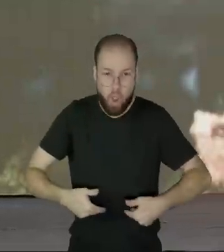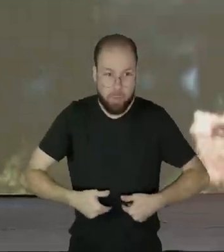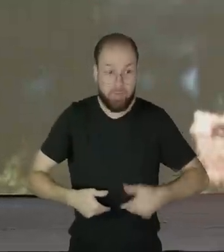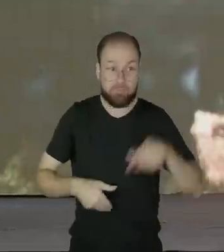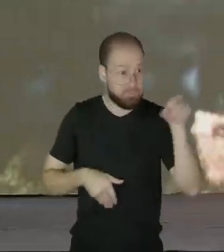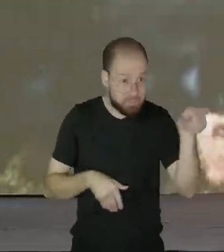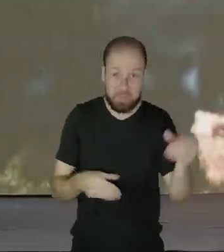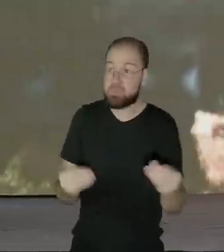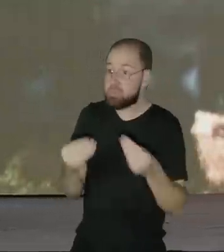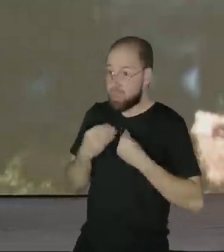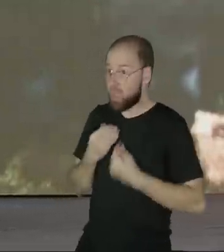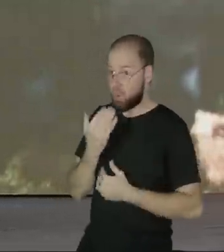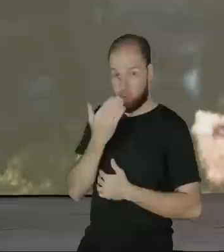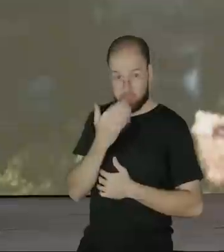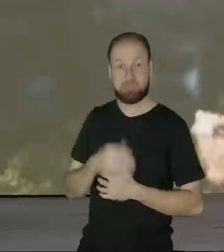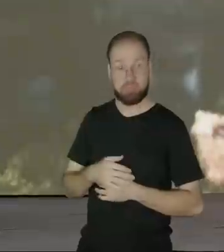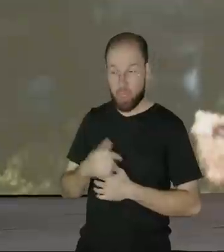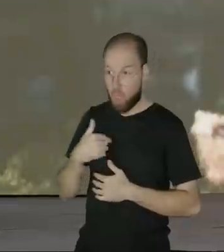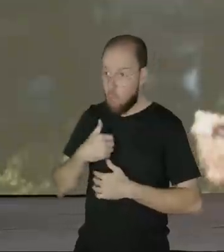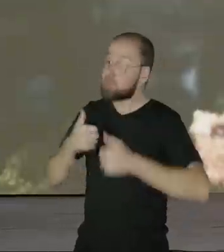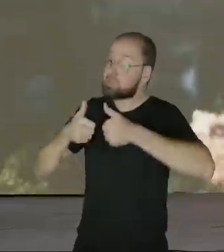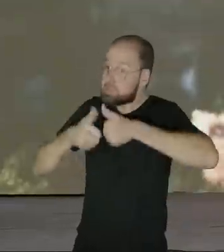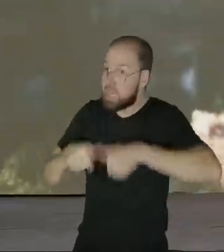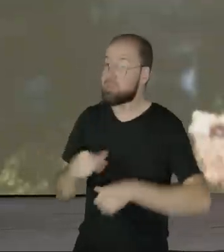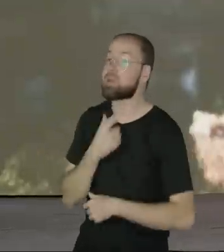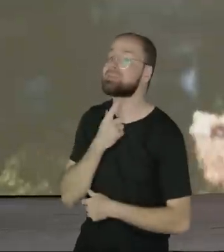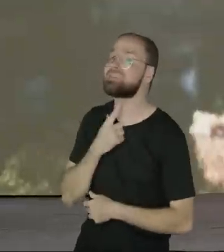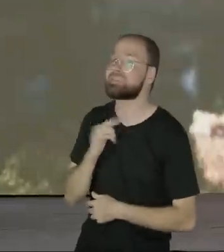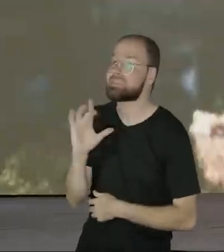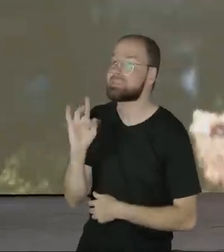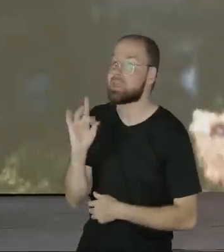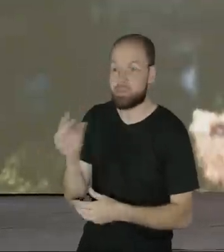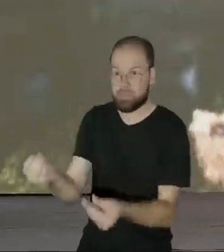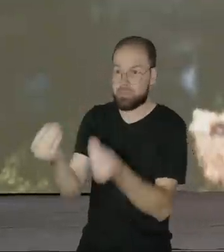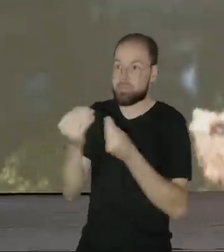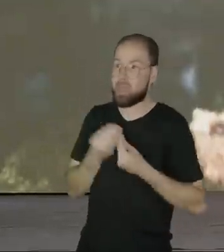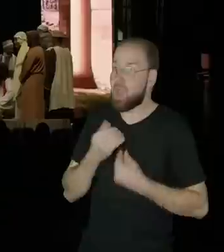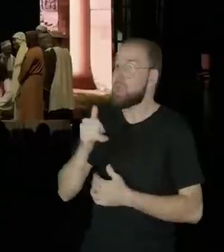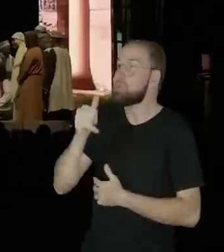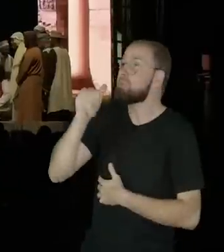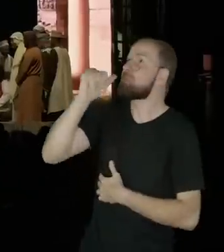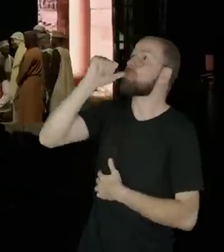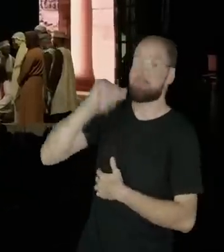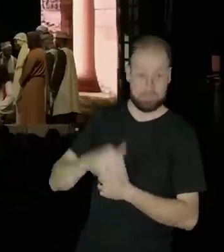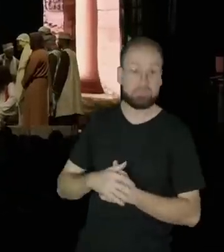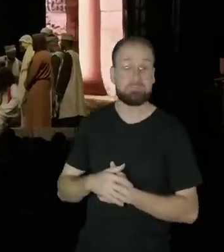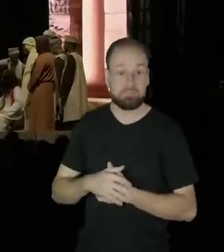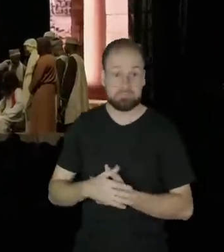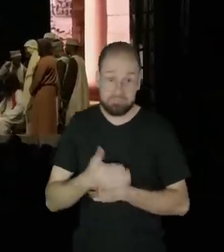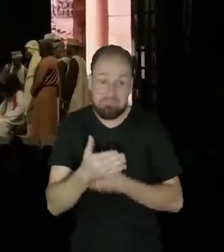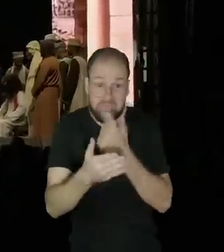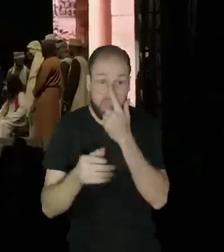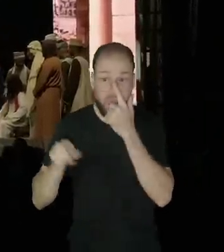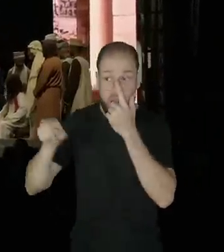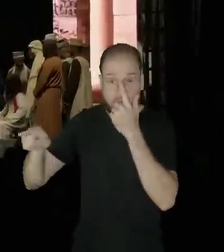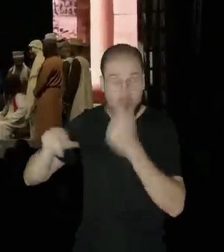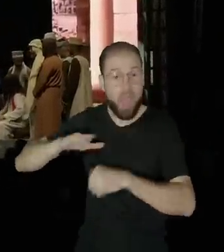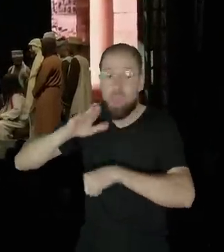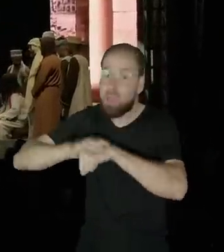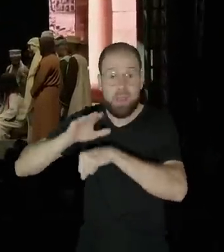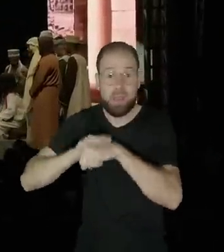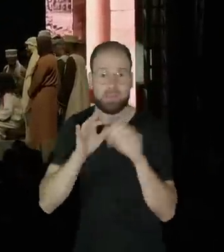comer. Tive sede e me deste de beber. Chaia, aquele homem era o próprio